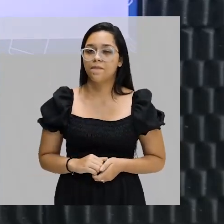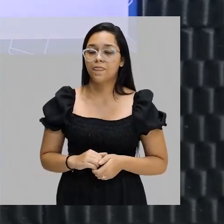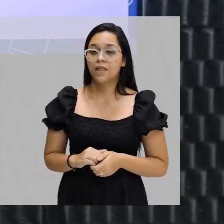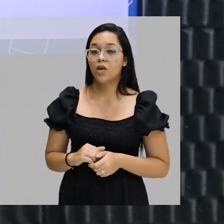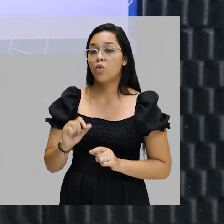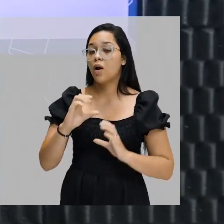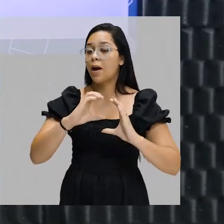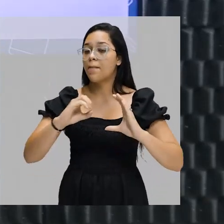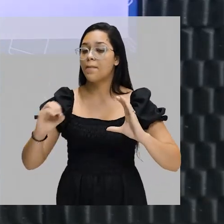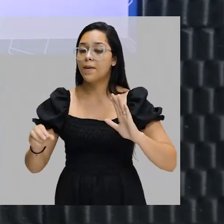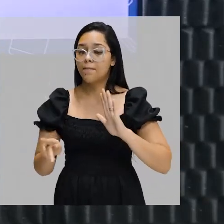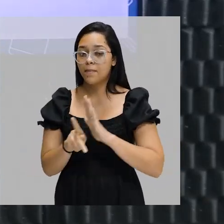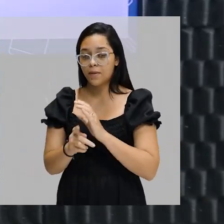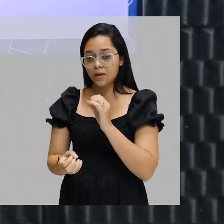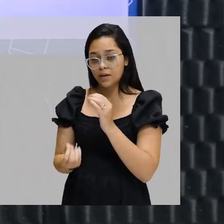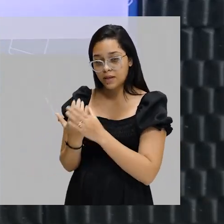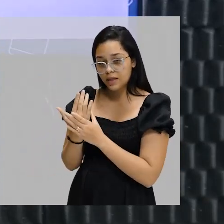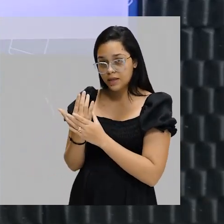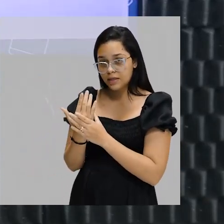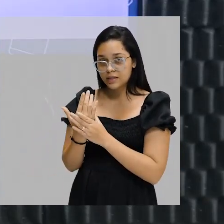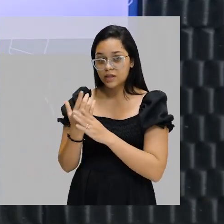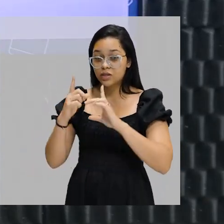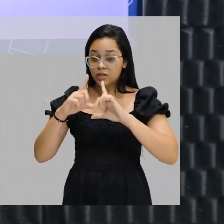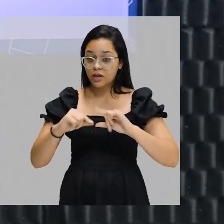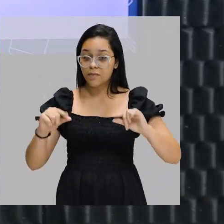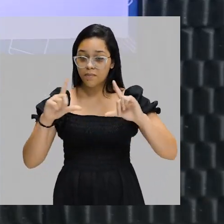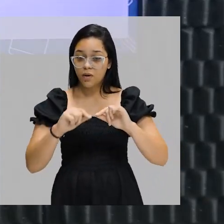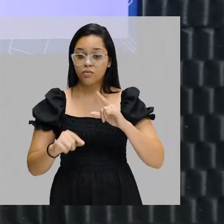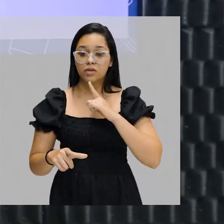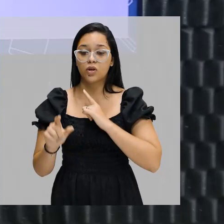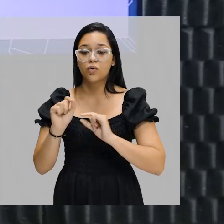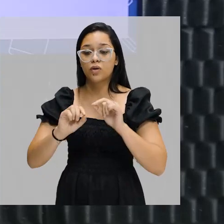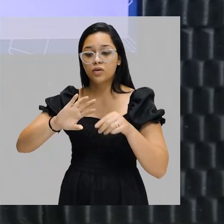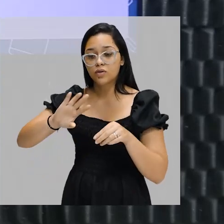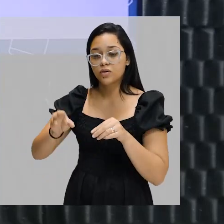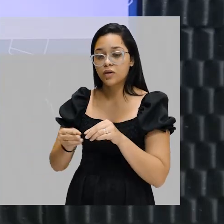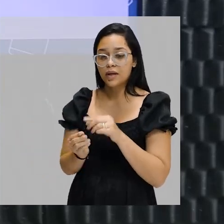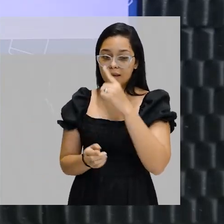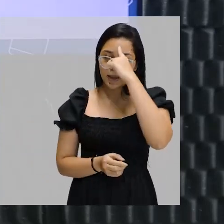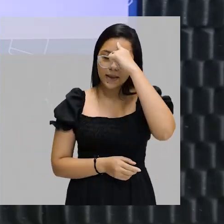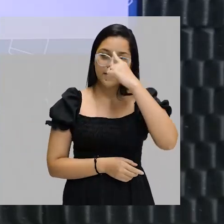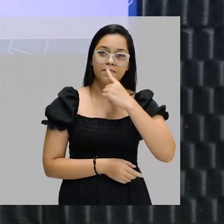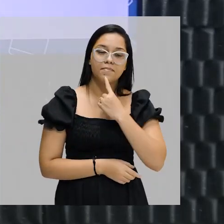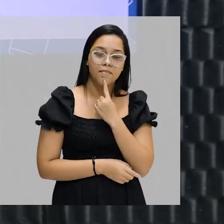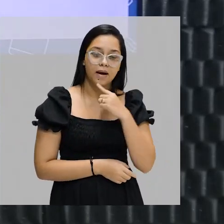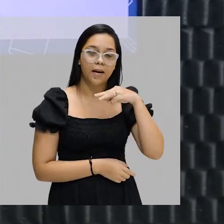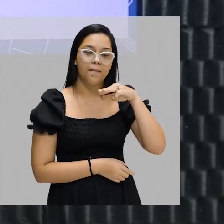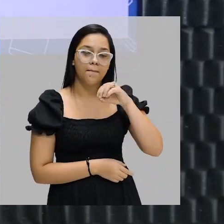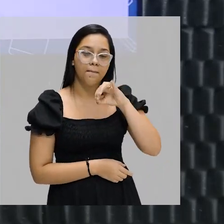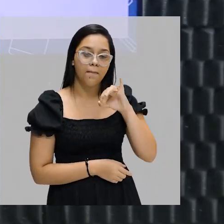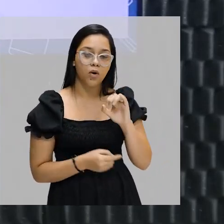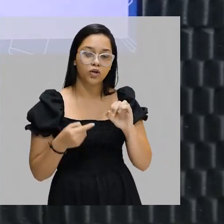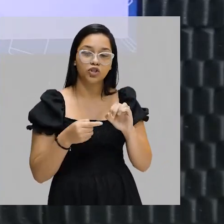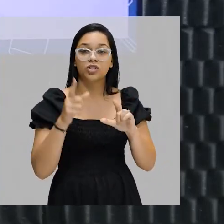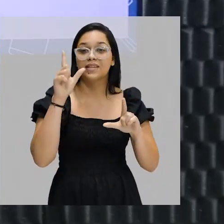emoji é de origem japonesa composto pela junção dos elementos imagem e monge que é letra Então